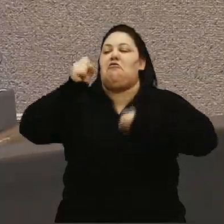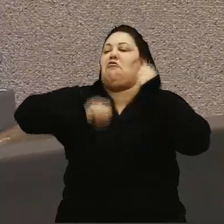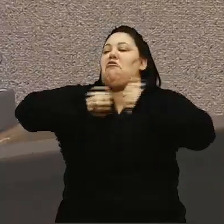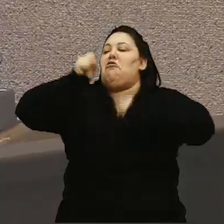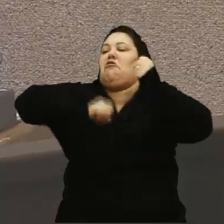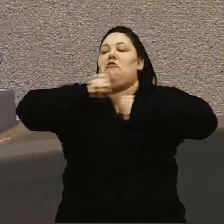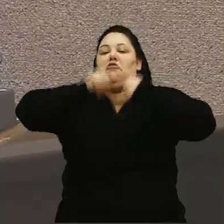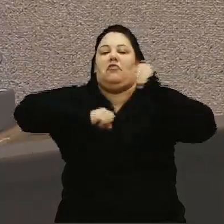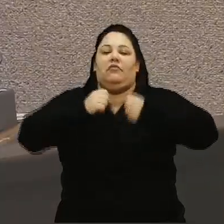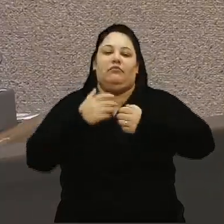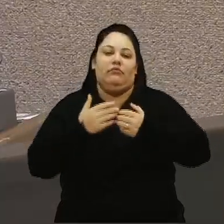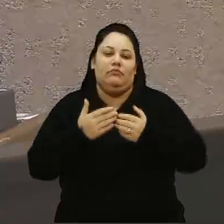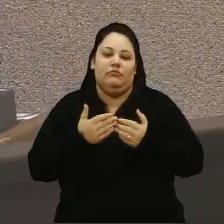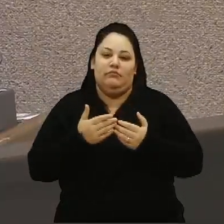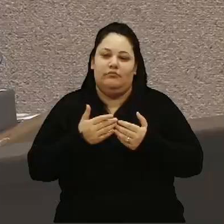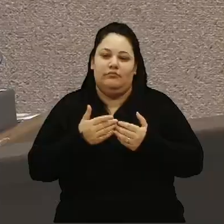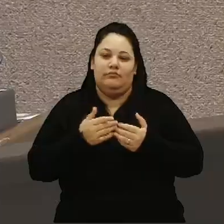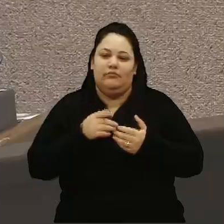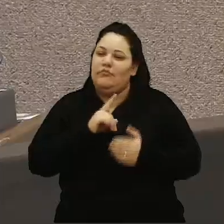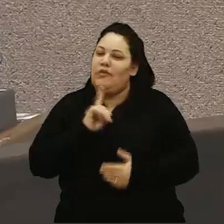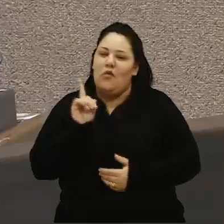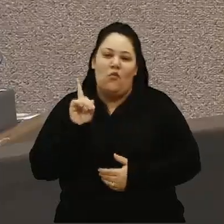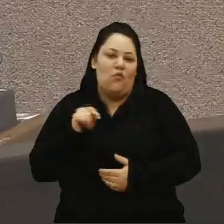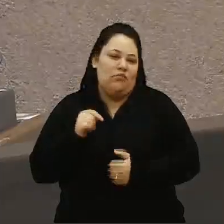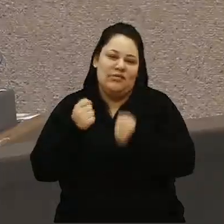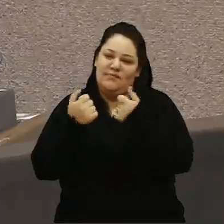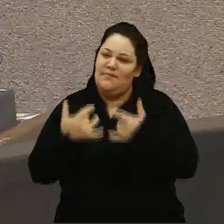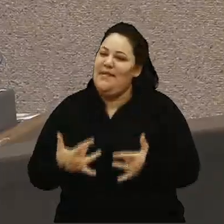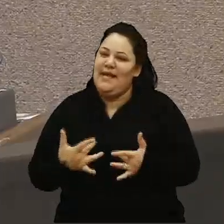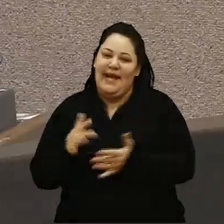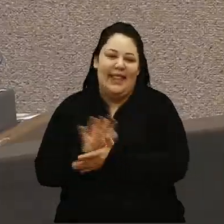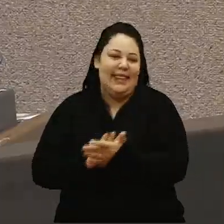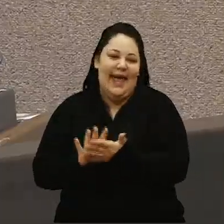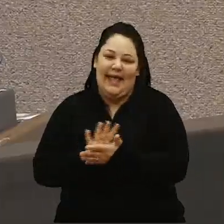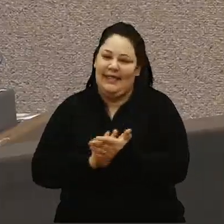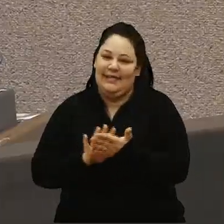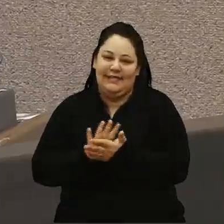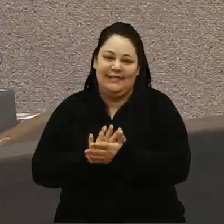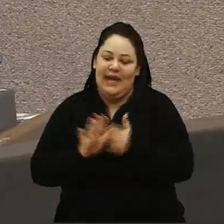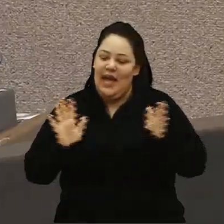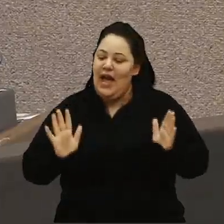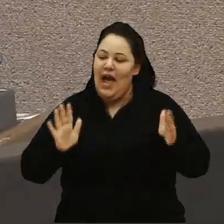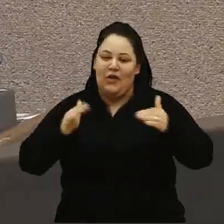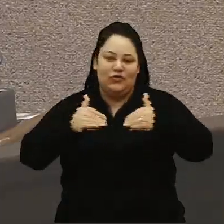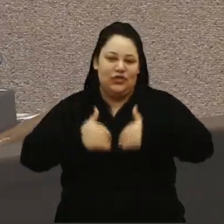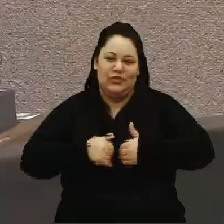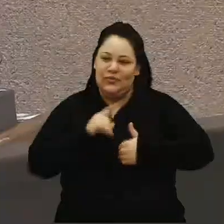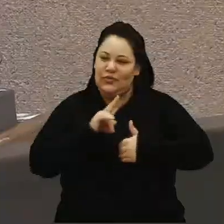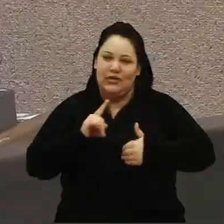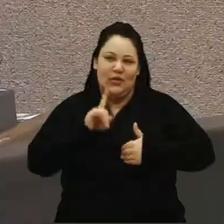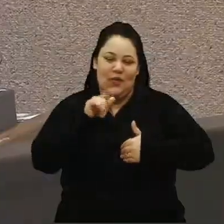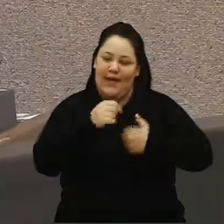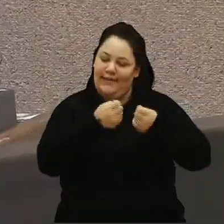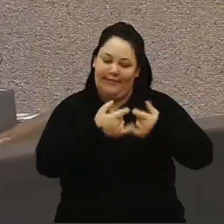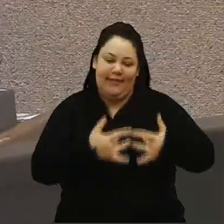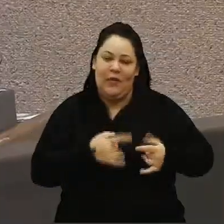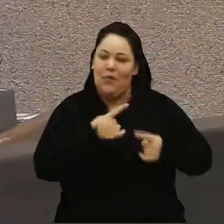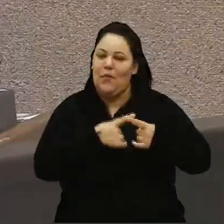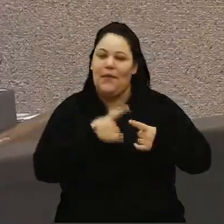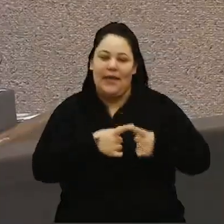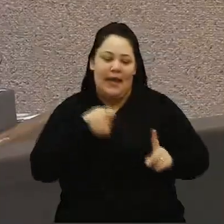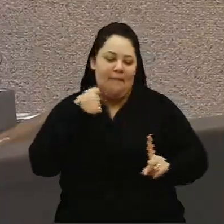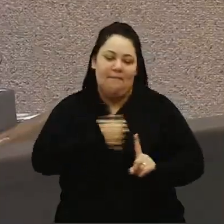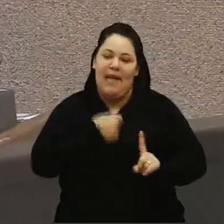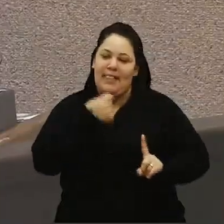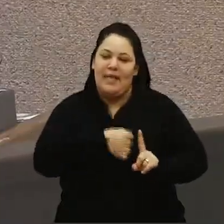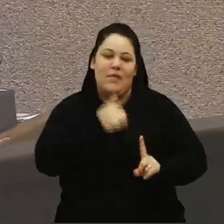né? Isso não é justificativa. Autismo não é justificativa para isso.